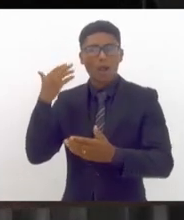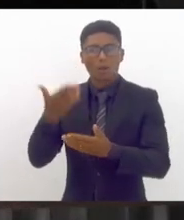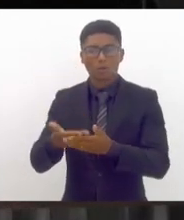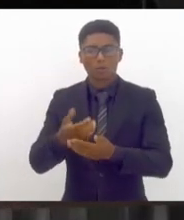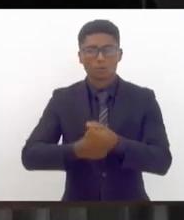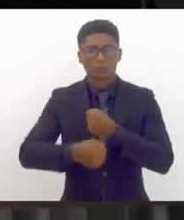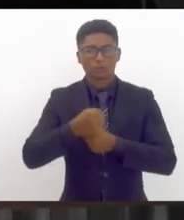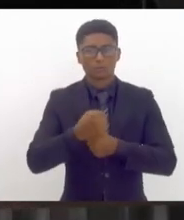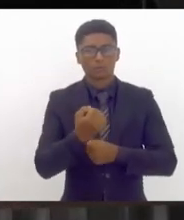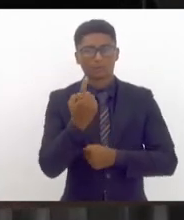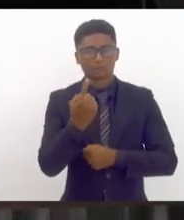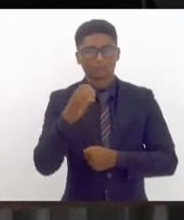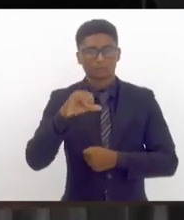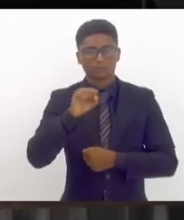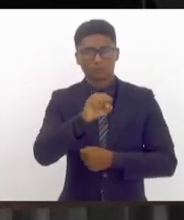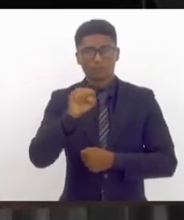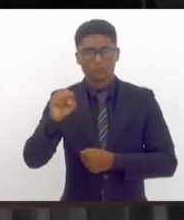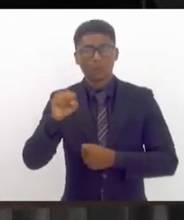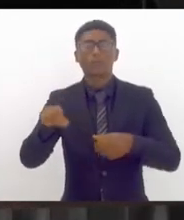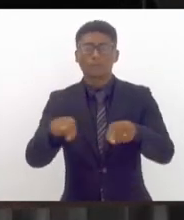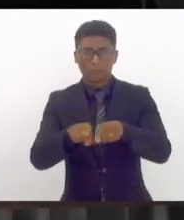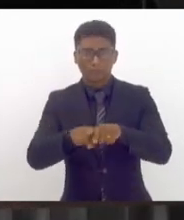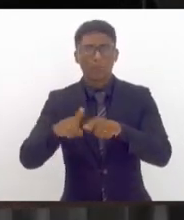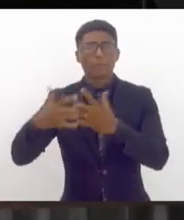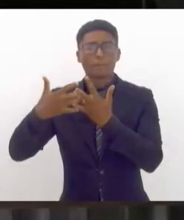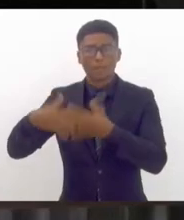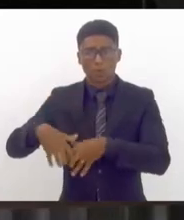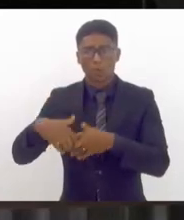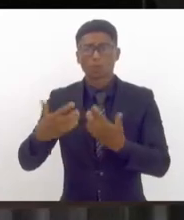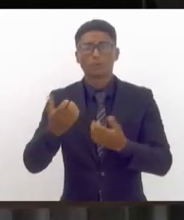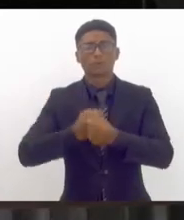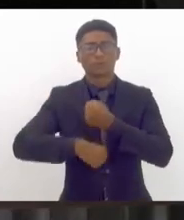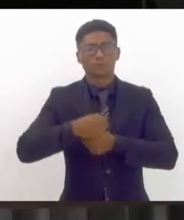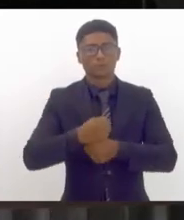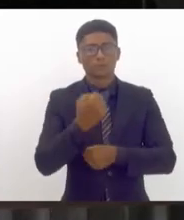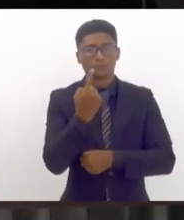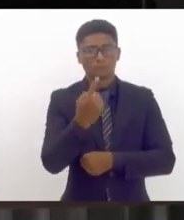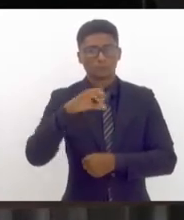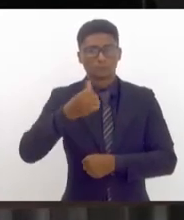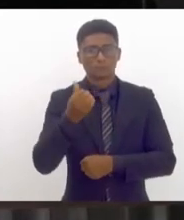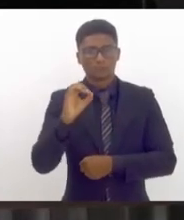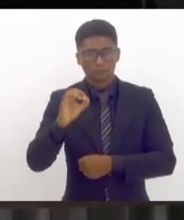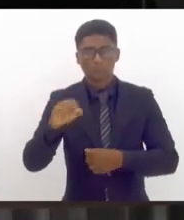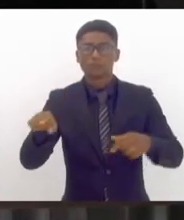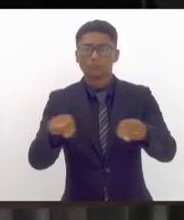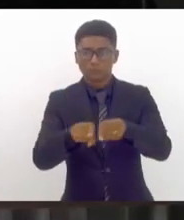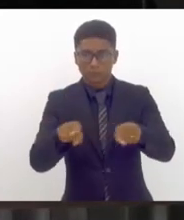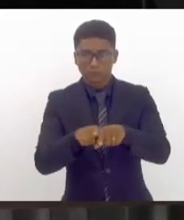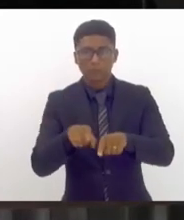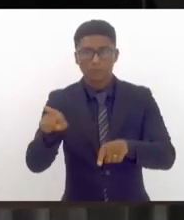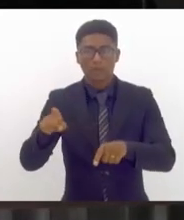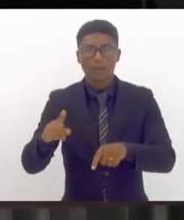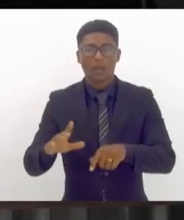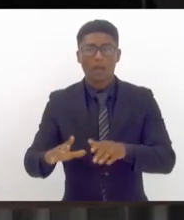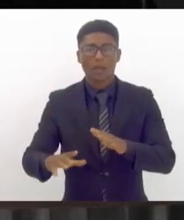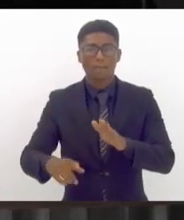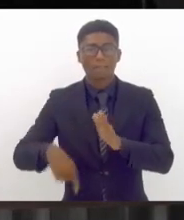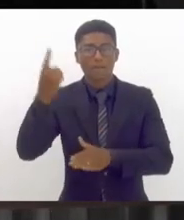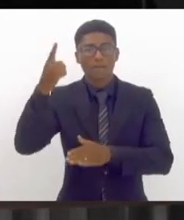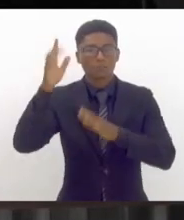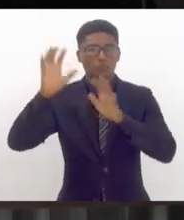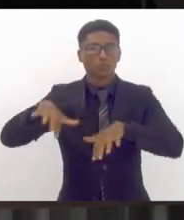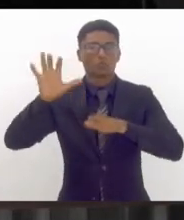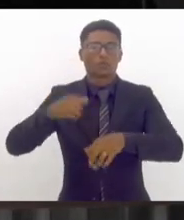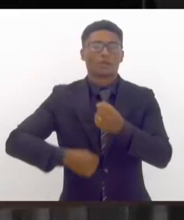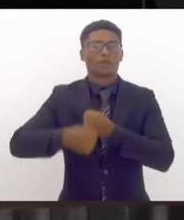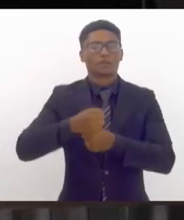88 para cá, porque Petrópolis sofreu em 88, dos anos 60 para cá, porque Petrópolis teve aí a primeira grande chuva noticiada nos anos